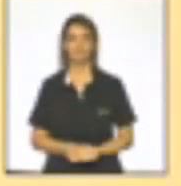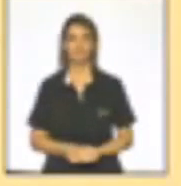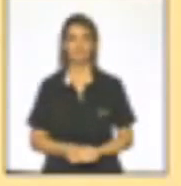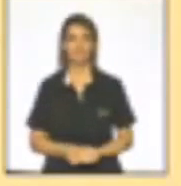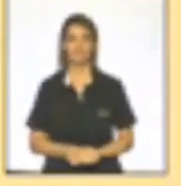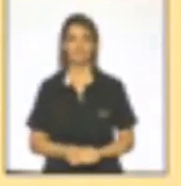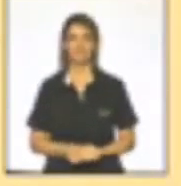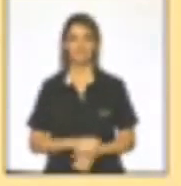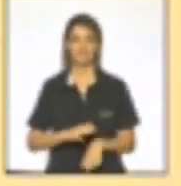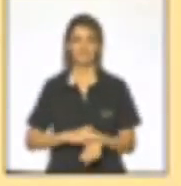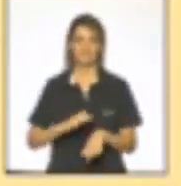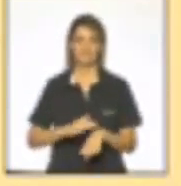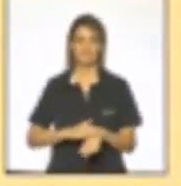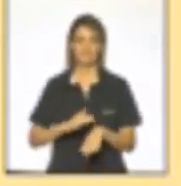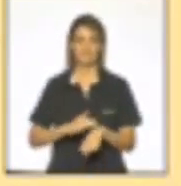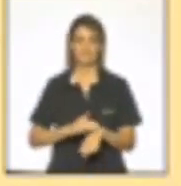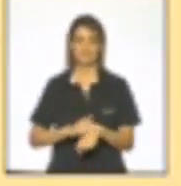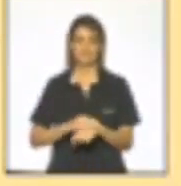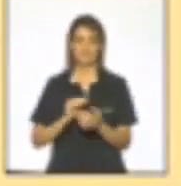Tá pouquinho.